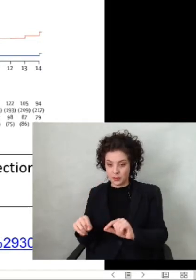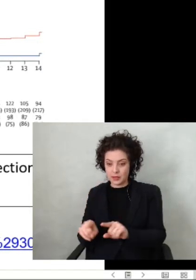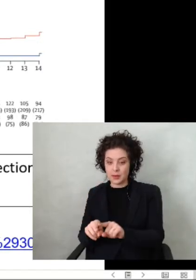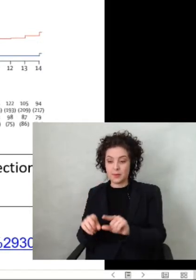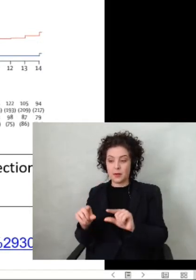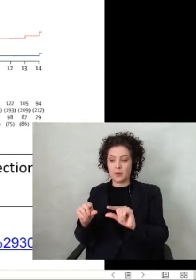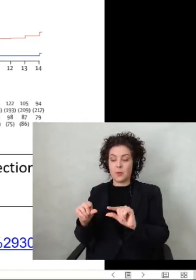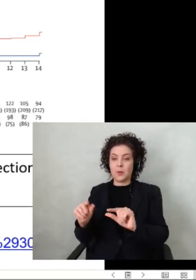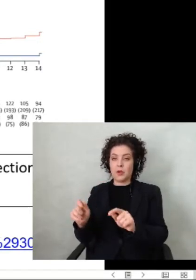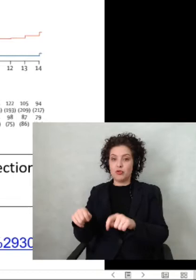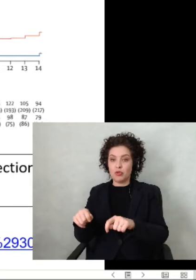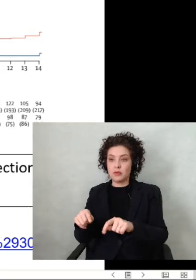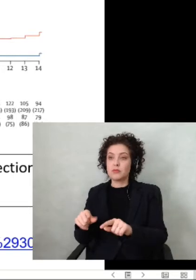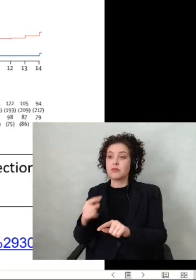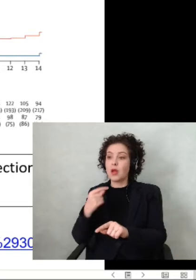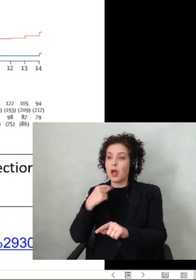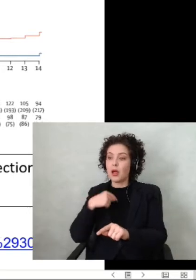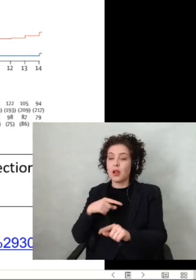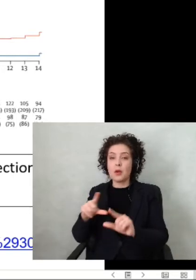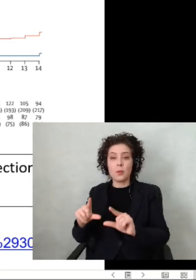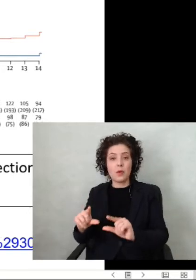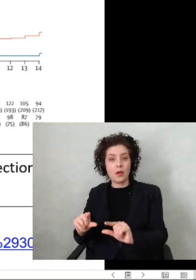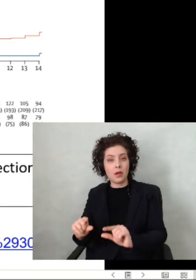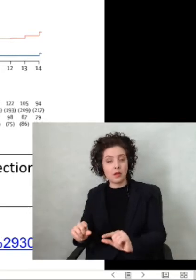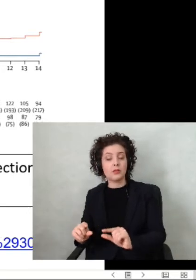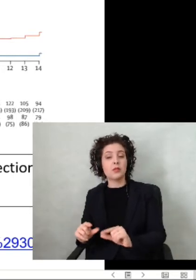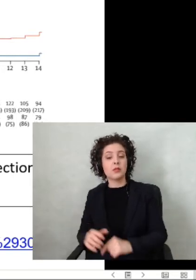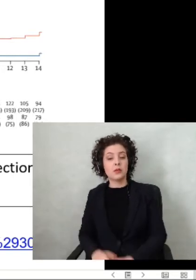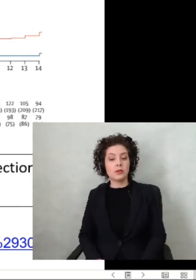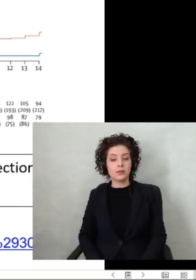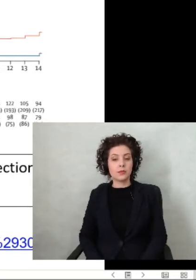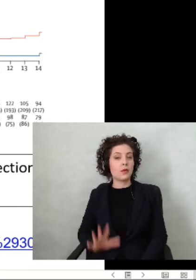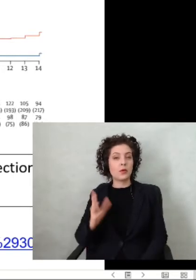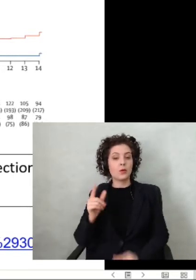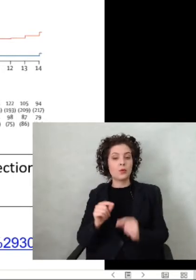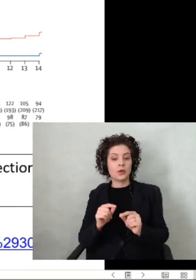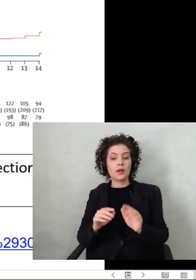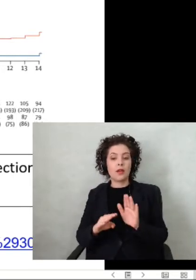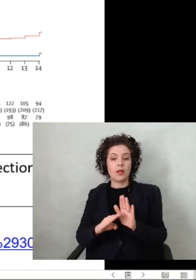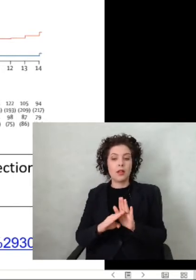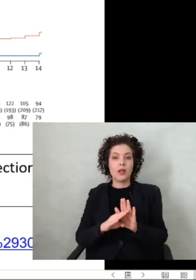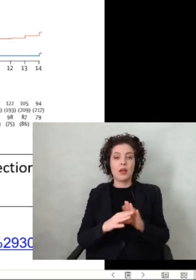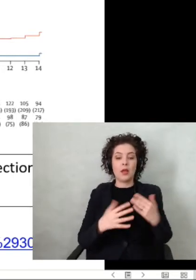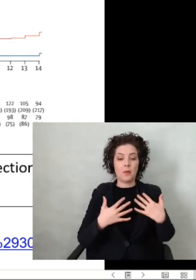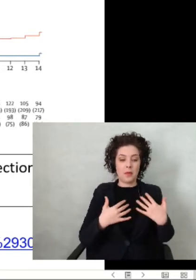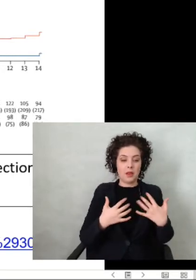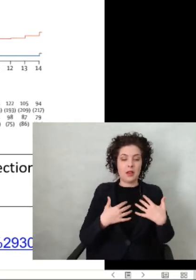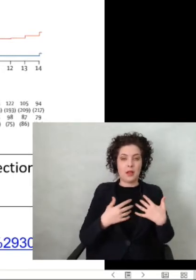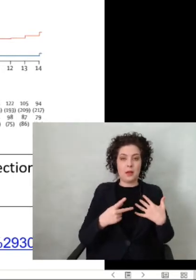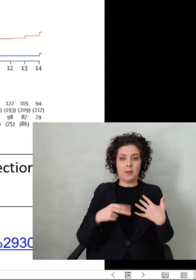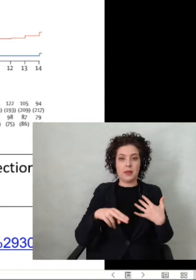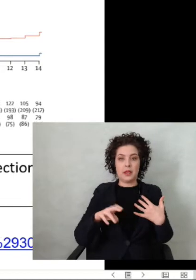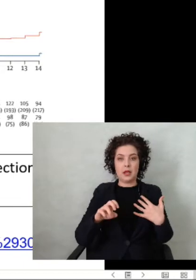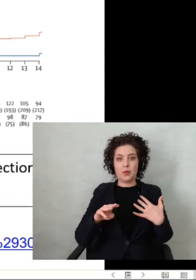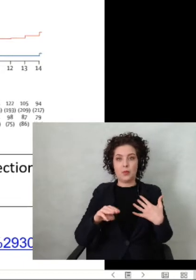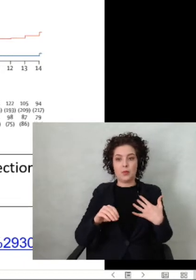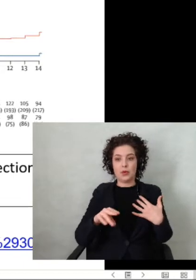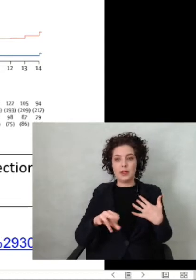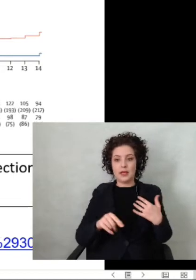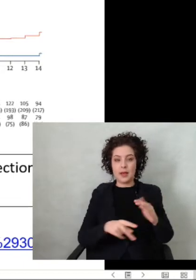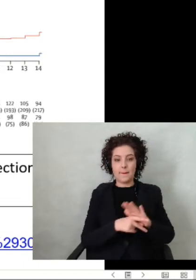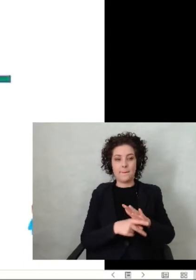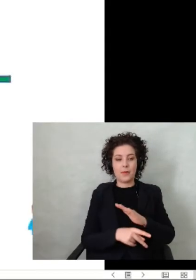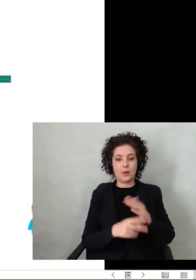ventilação mecânica, mas sabe o que aconteceu? Aumentou a chance dele ter pneumonia hospitalar. Então sempre existem esses